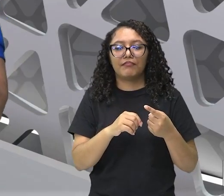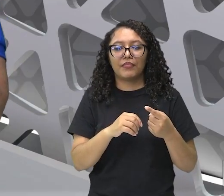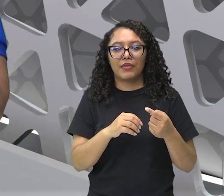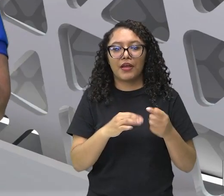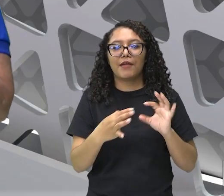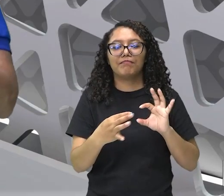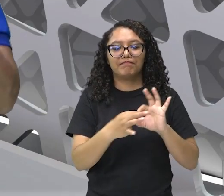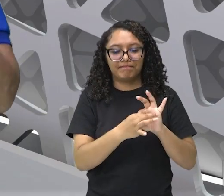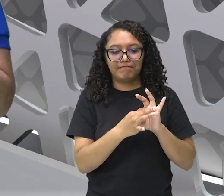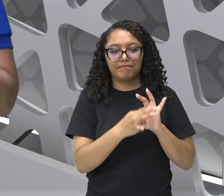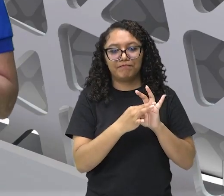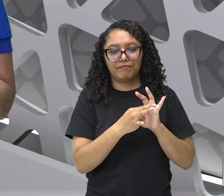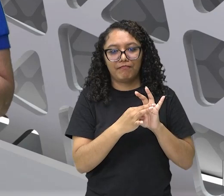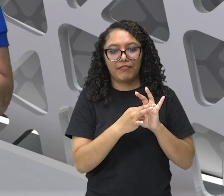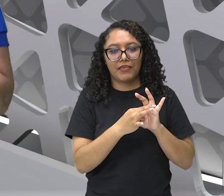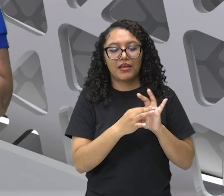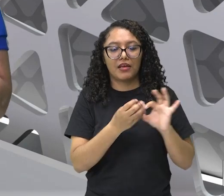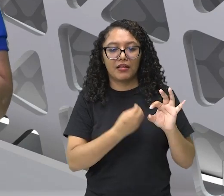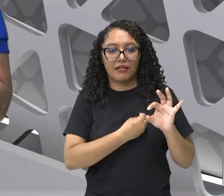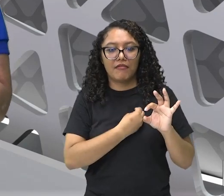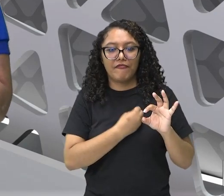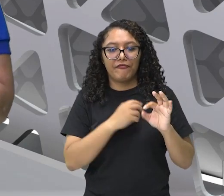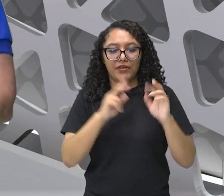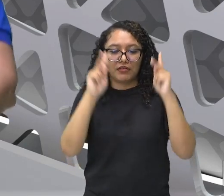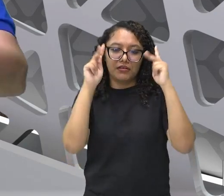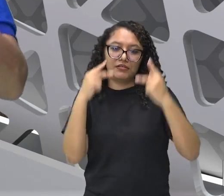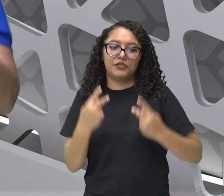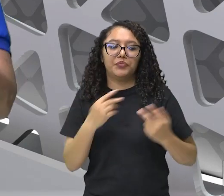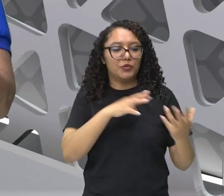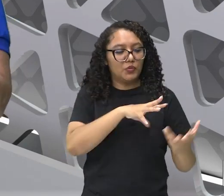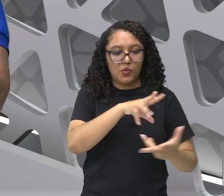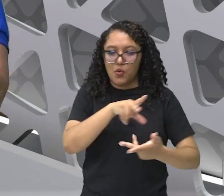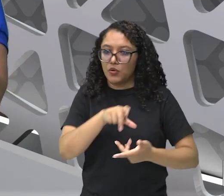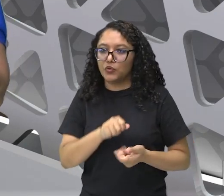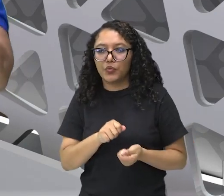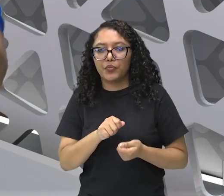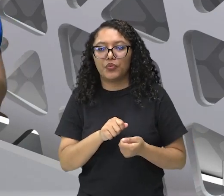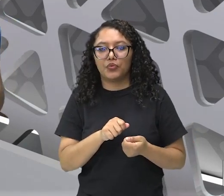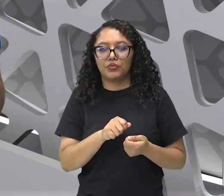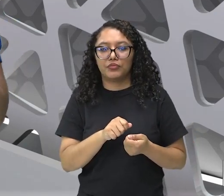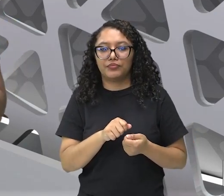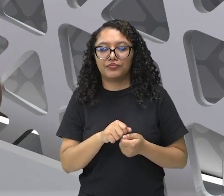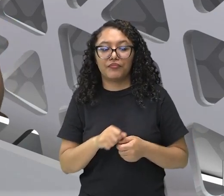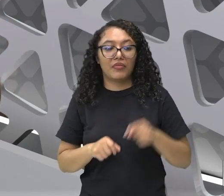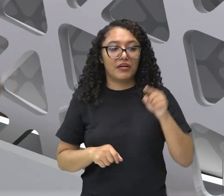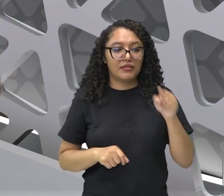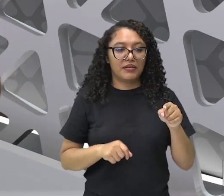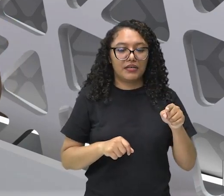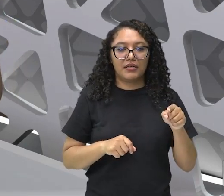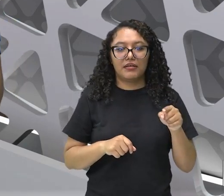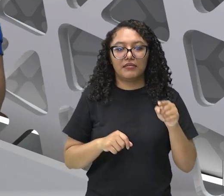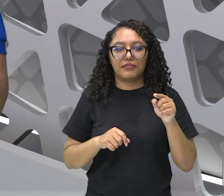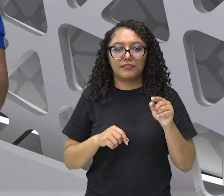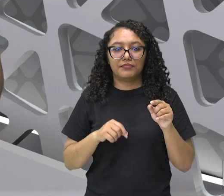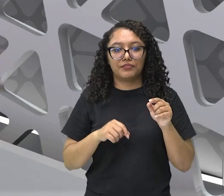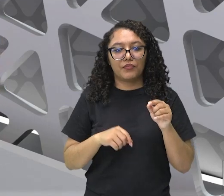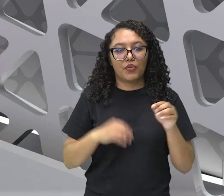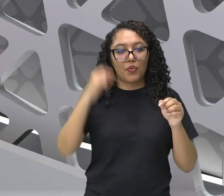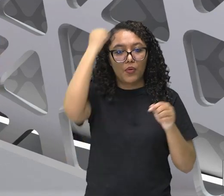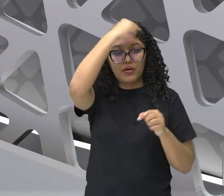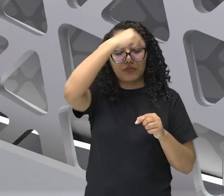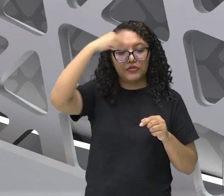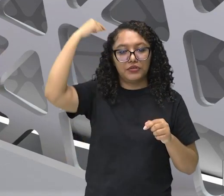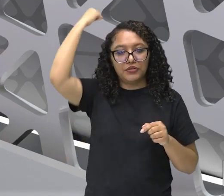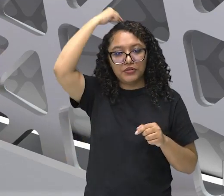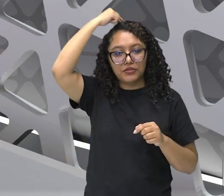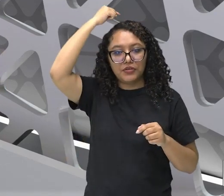neste planeta. E São Tomás de Aquino dizia que a imanência ela era mais forte que a transcendência,